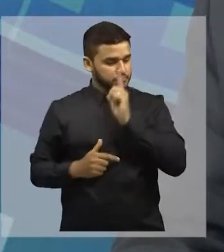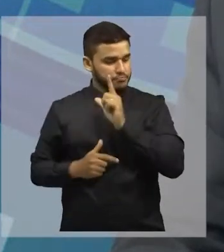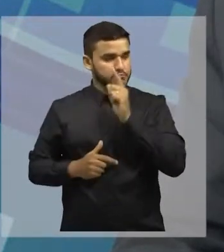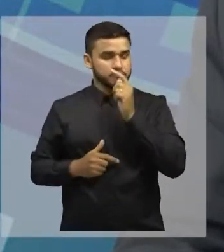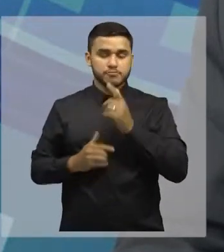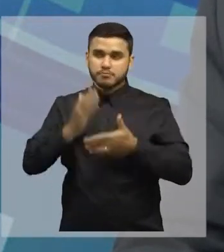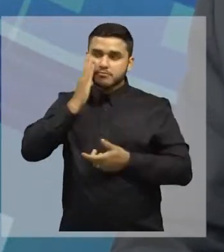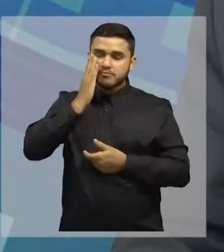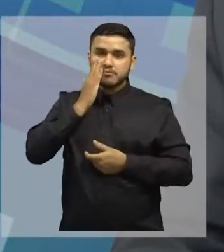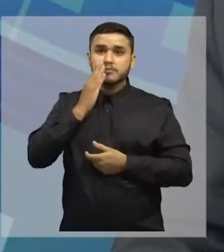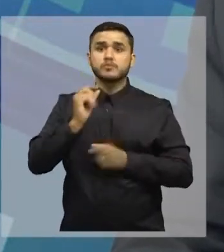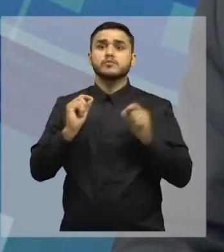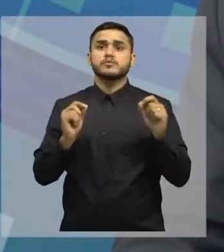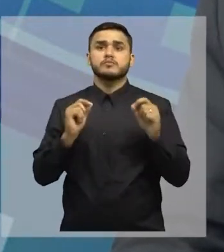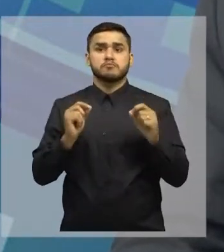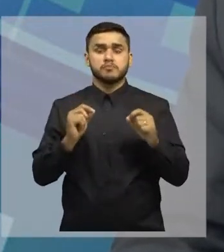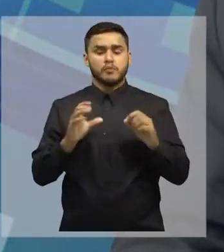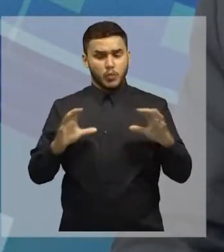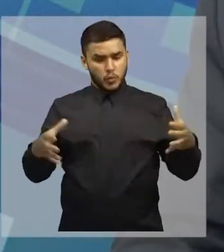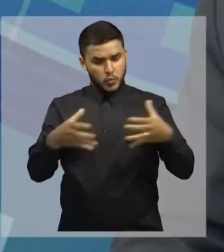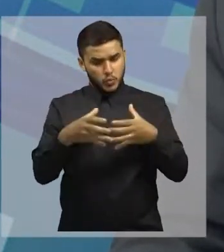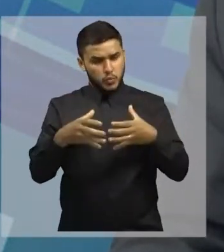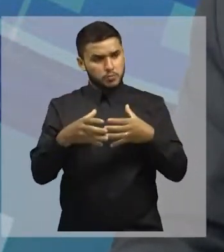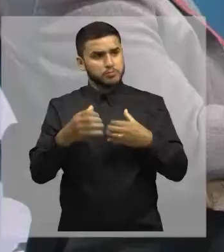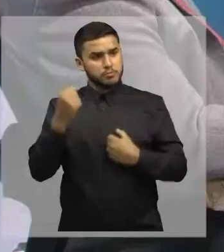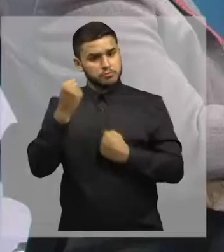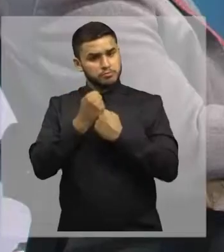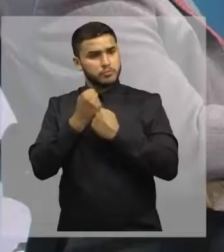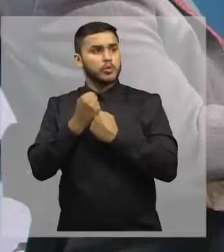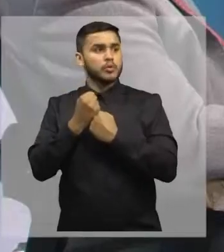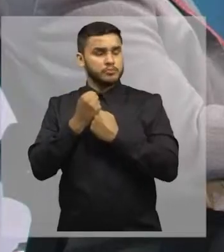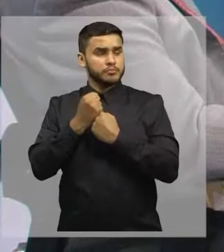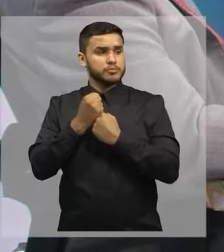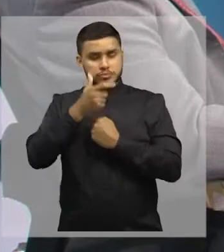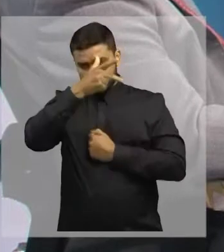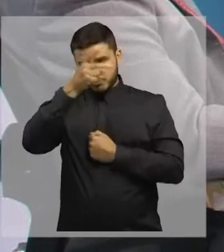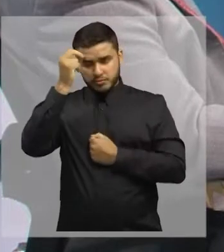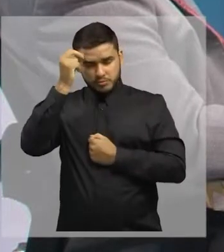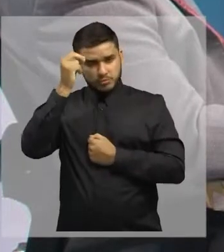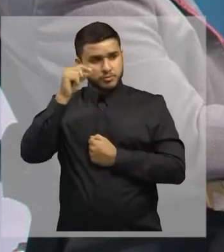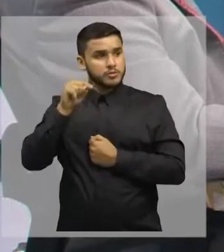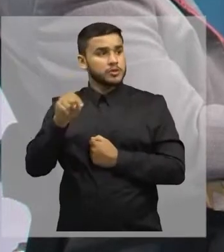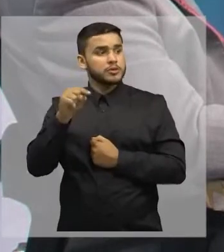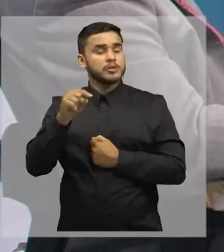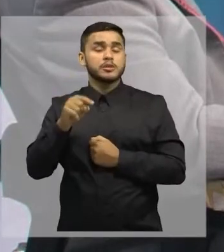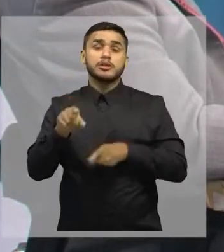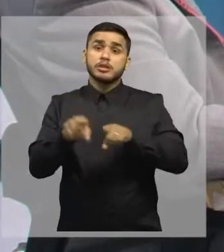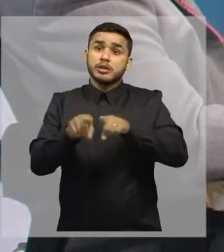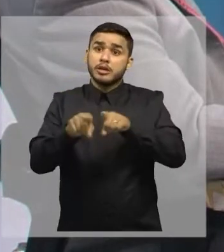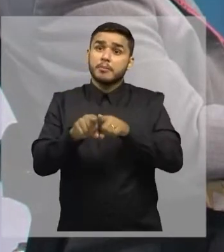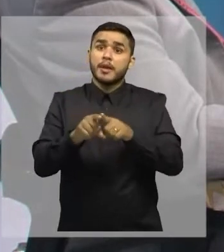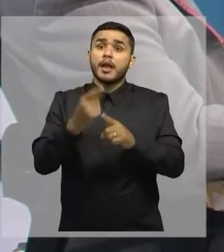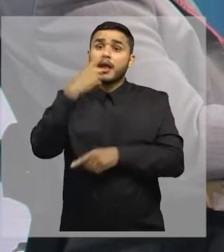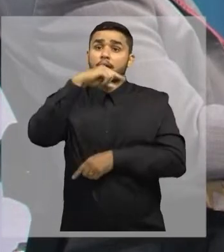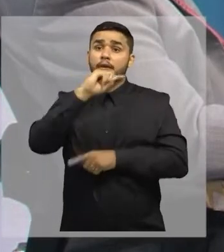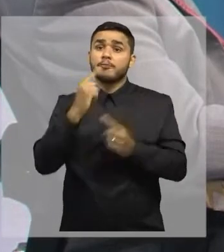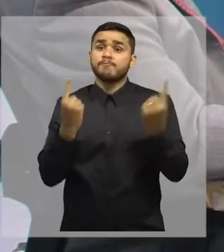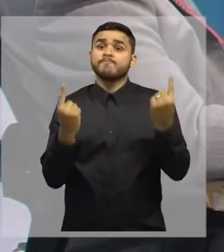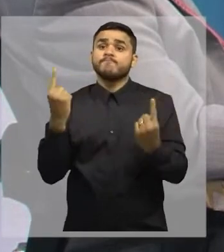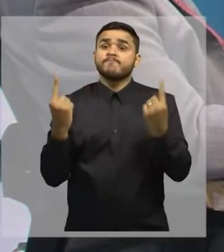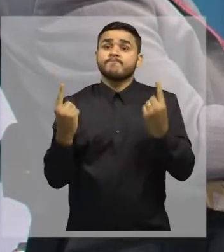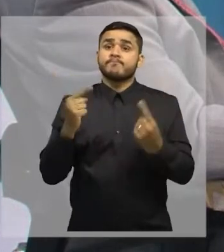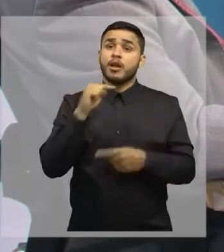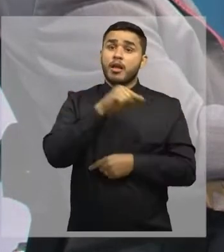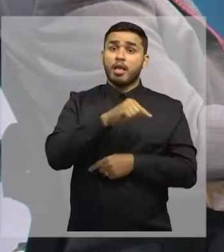né? A partir de uma questão que hoje é essencial, que é a questão da segurança, que não conseguimos controlar e,